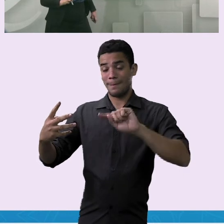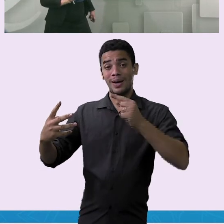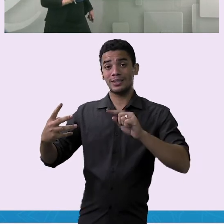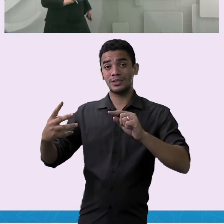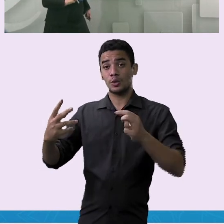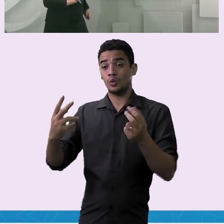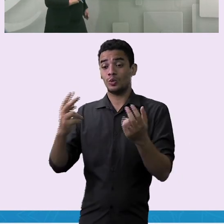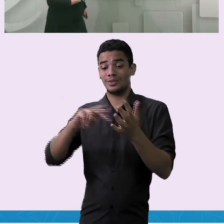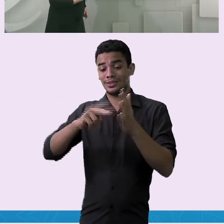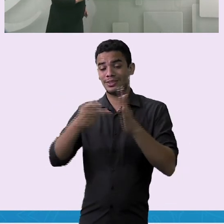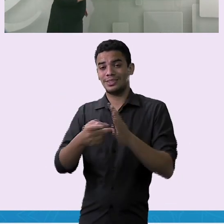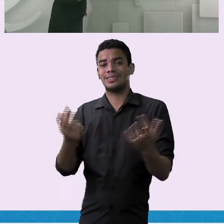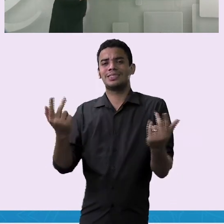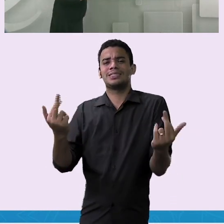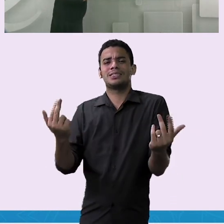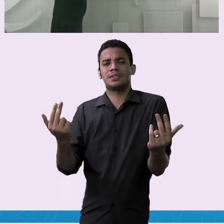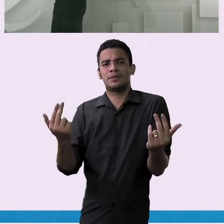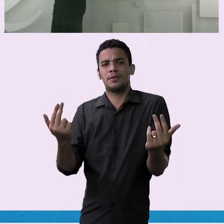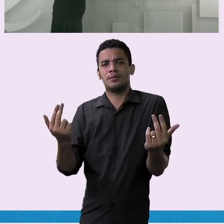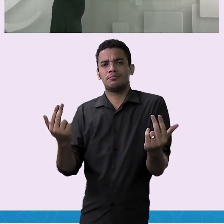de medicamentos?